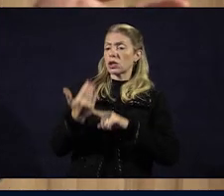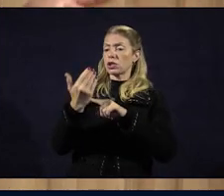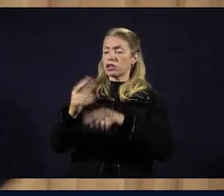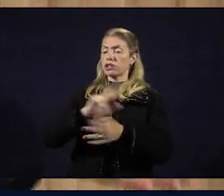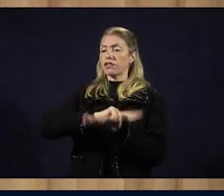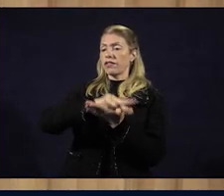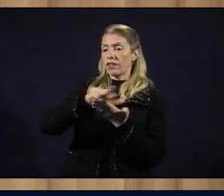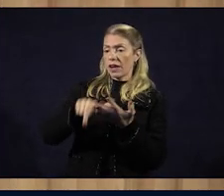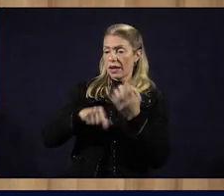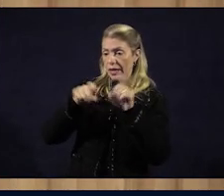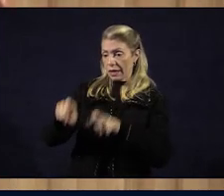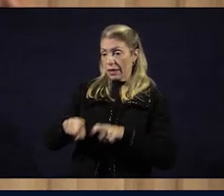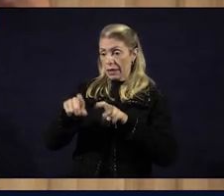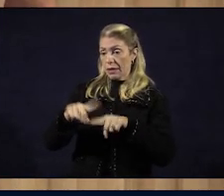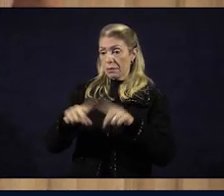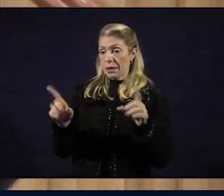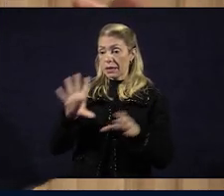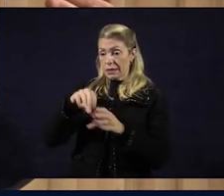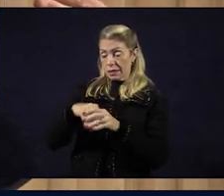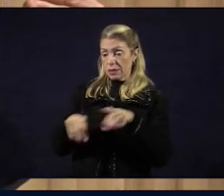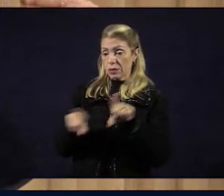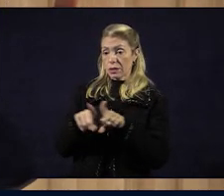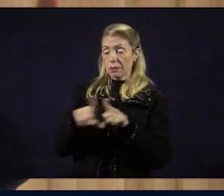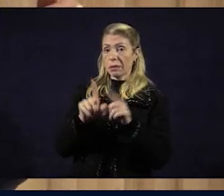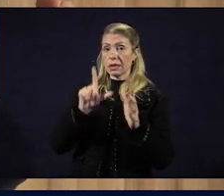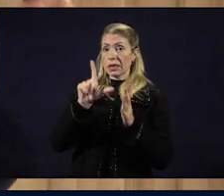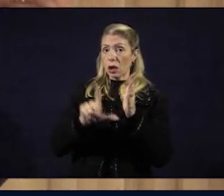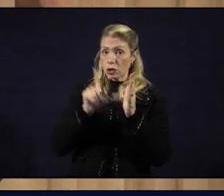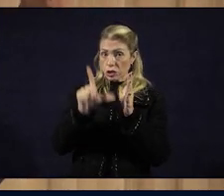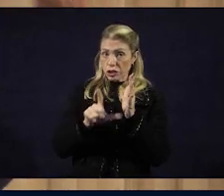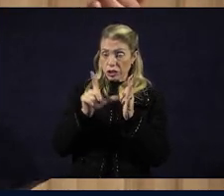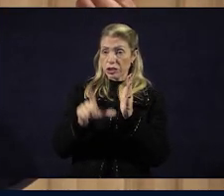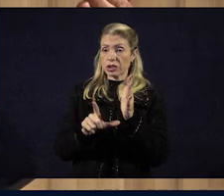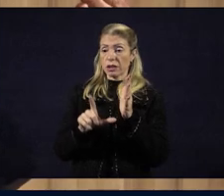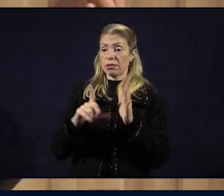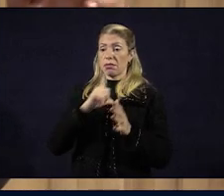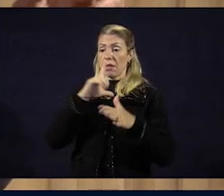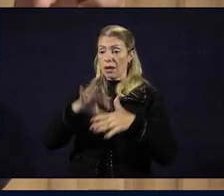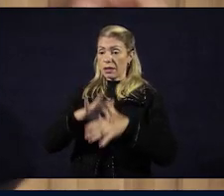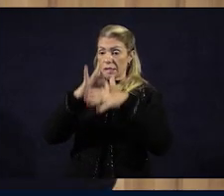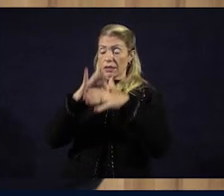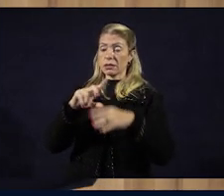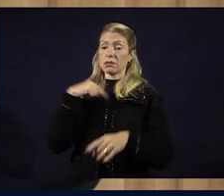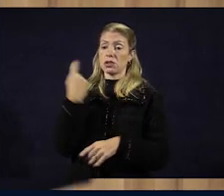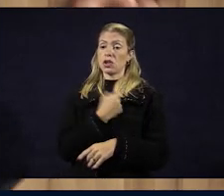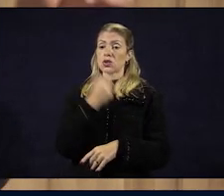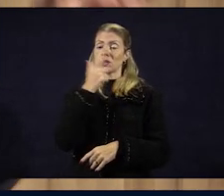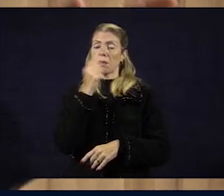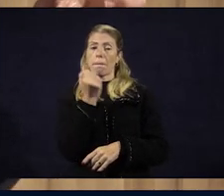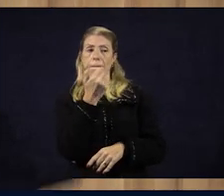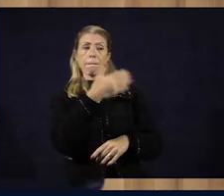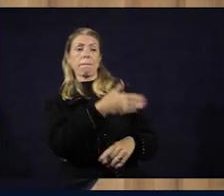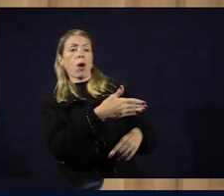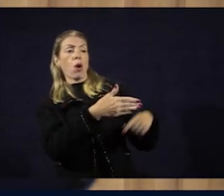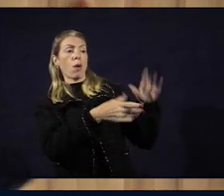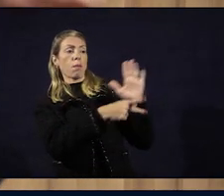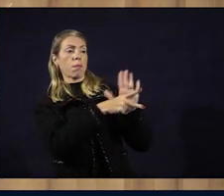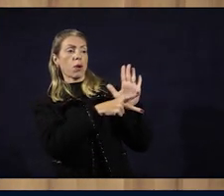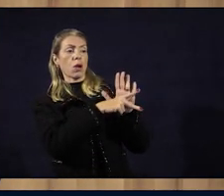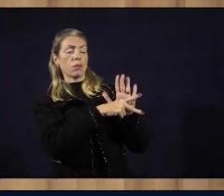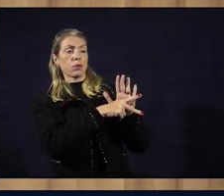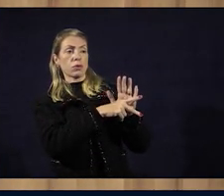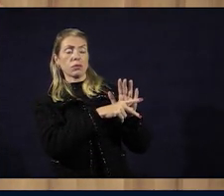variedades agrícolas, mas agora também na logística, temos essa liderança e passamos os Estados Unidos. Isso é muito importante. Isso em